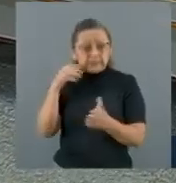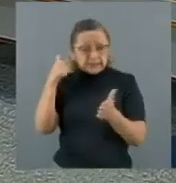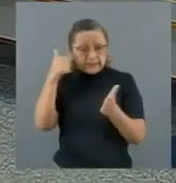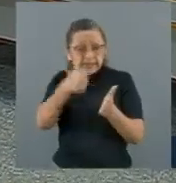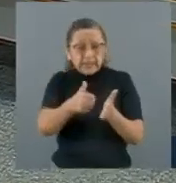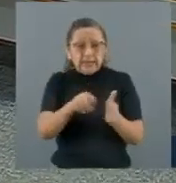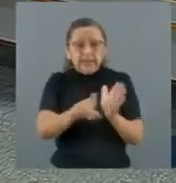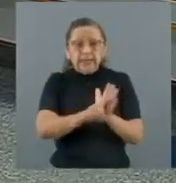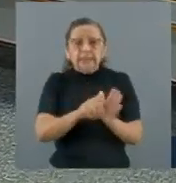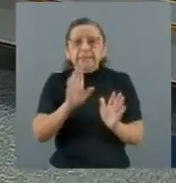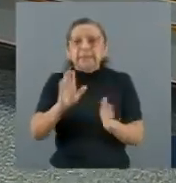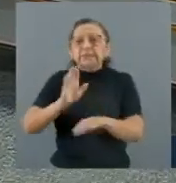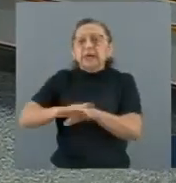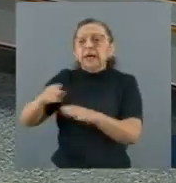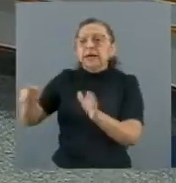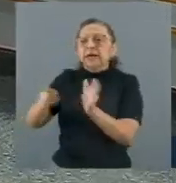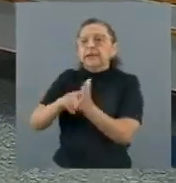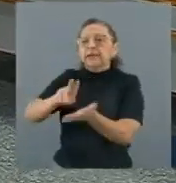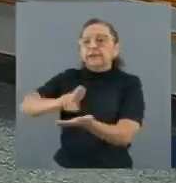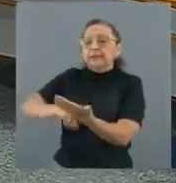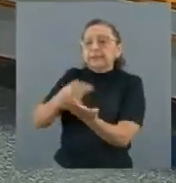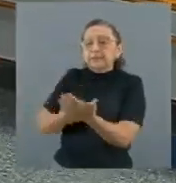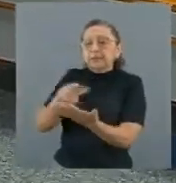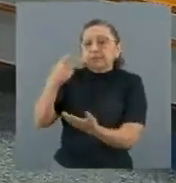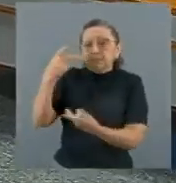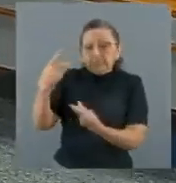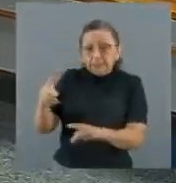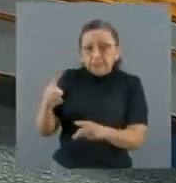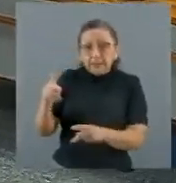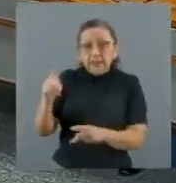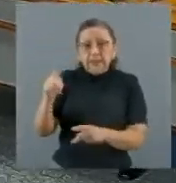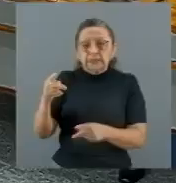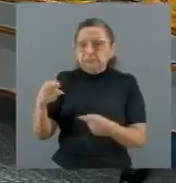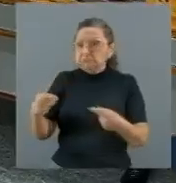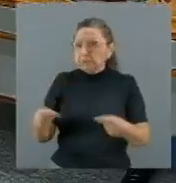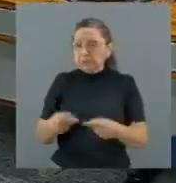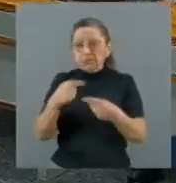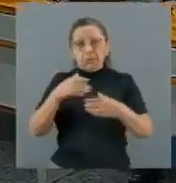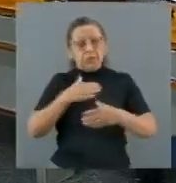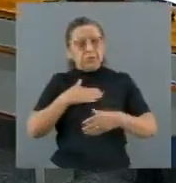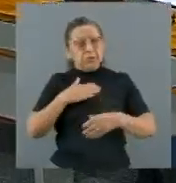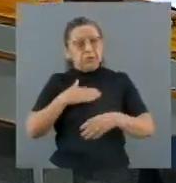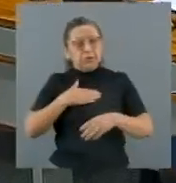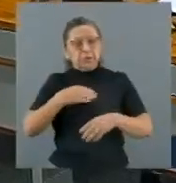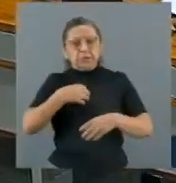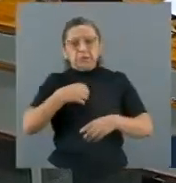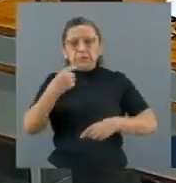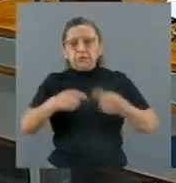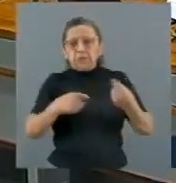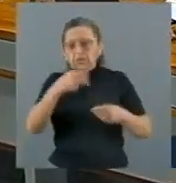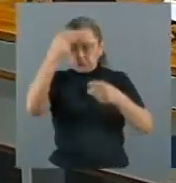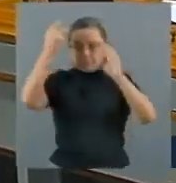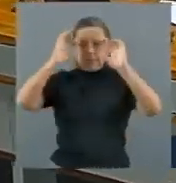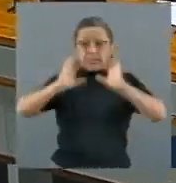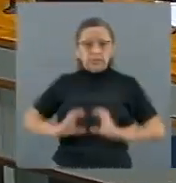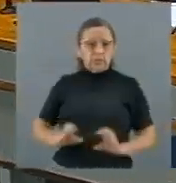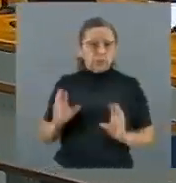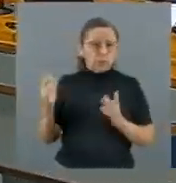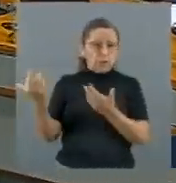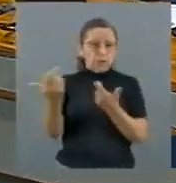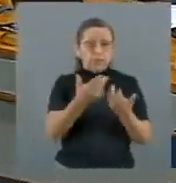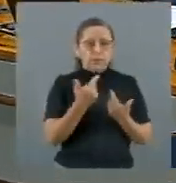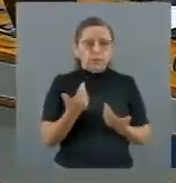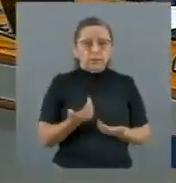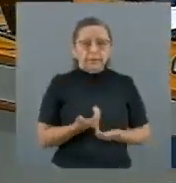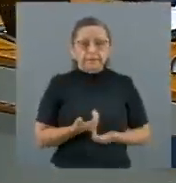sua interpretação dela é de acordo com a sua formação, a sua condição política. Ele é um cidadão como qualquer outro.